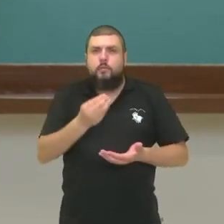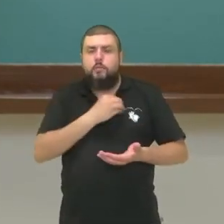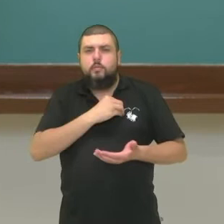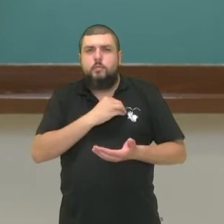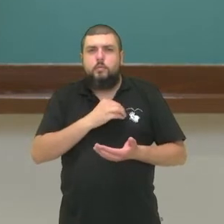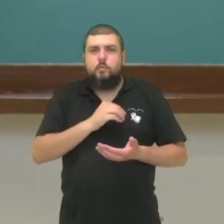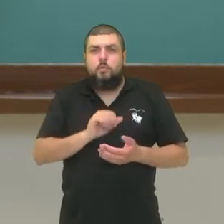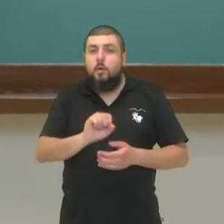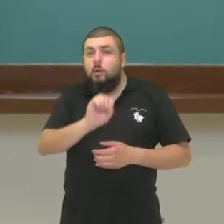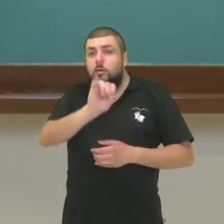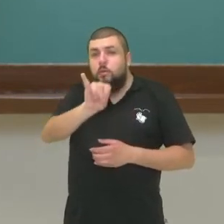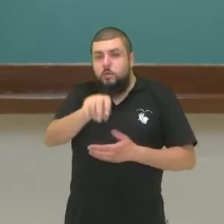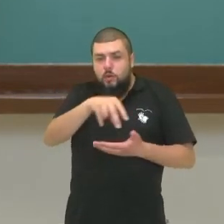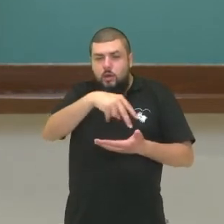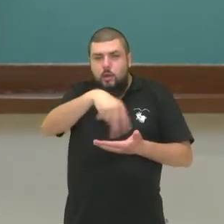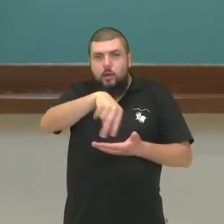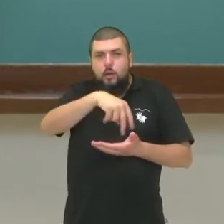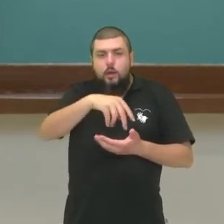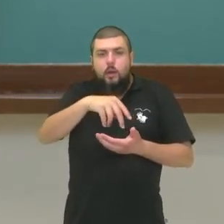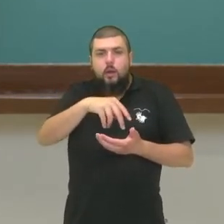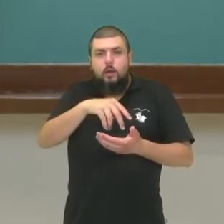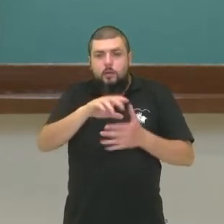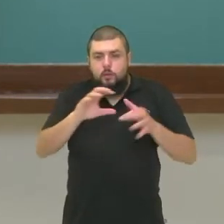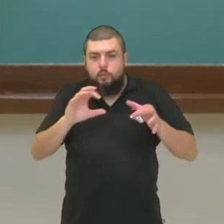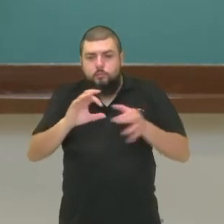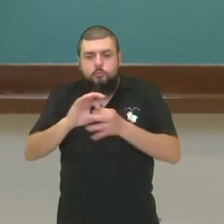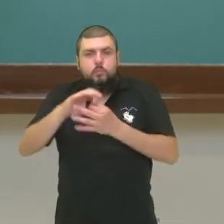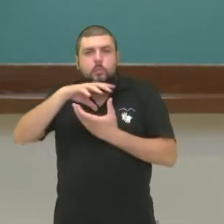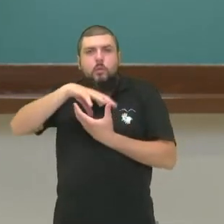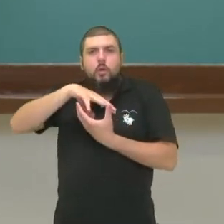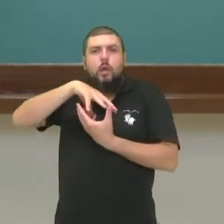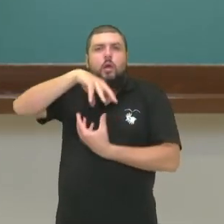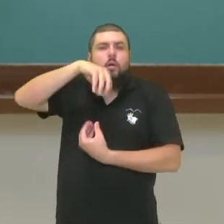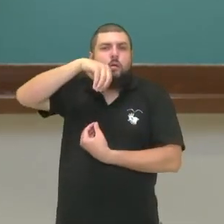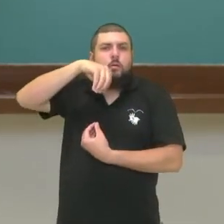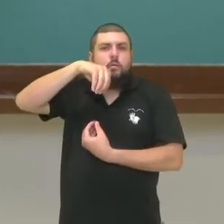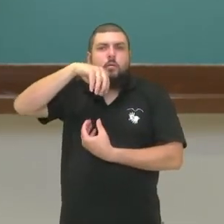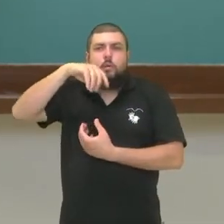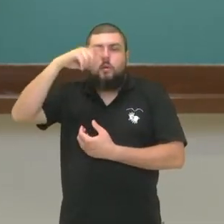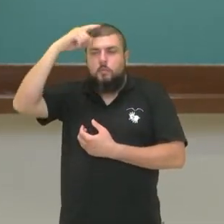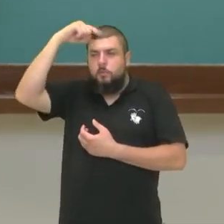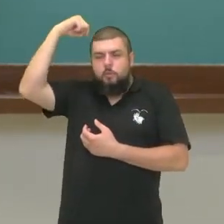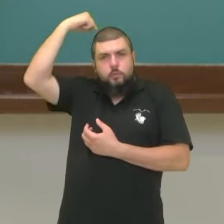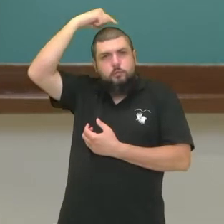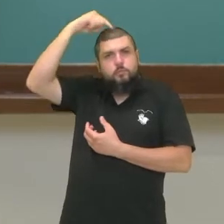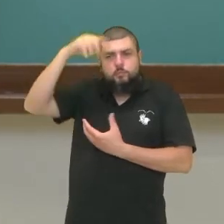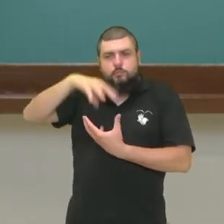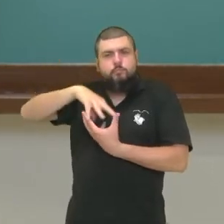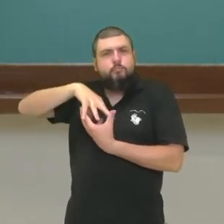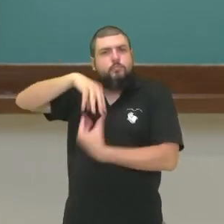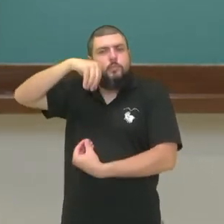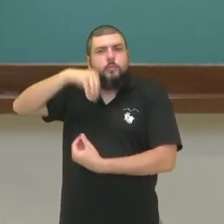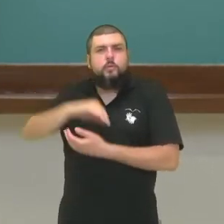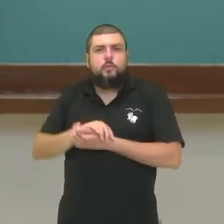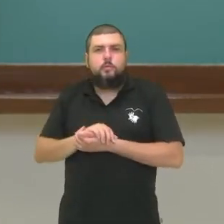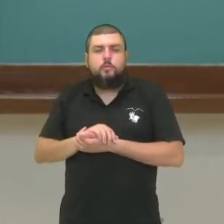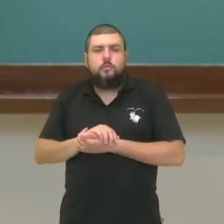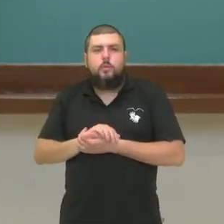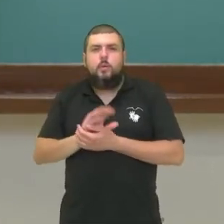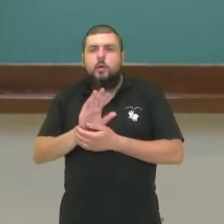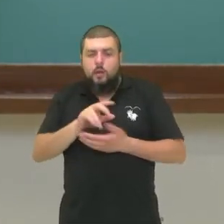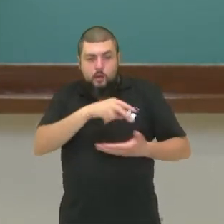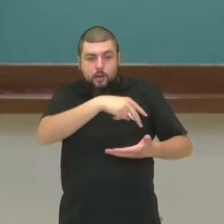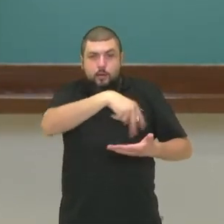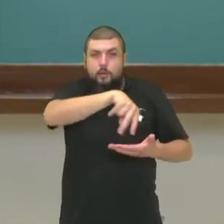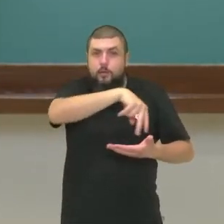estava relacionado à alma. Por isso, a dança, para poder ser praticada, ela tinha que ter alguma